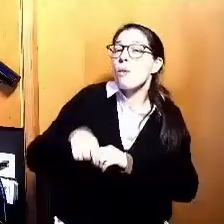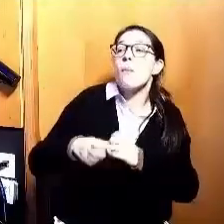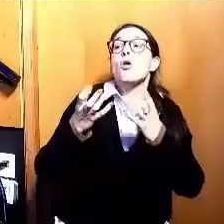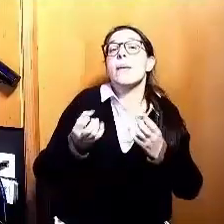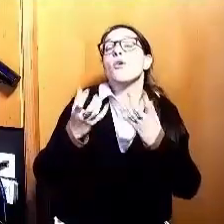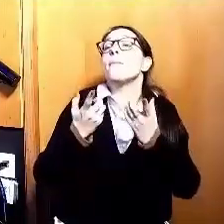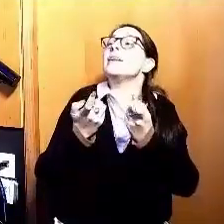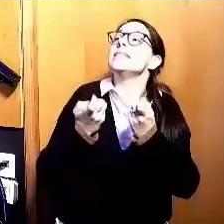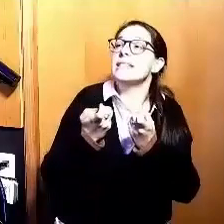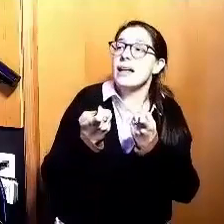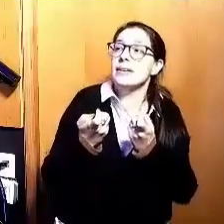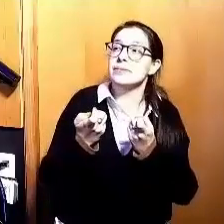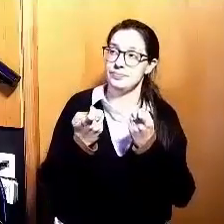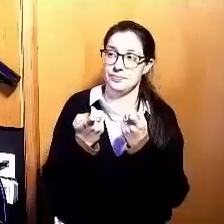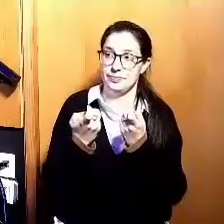precisa